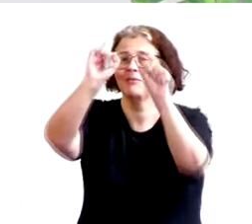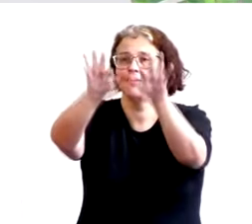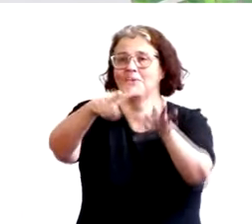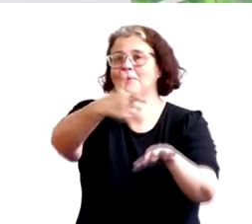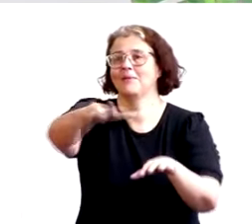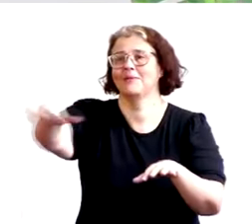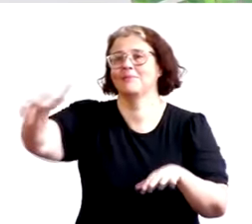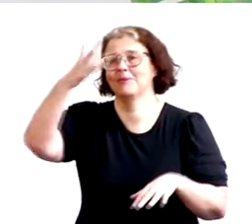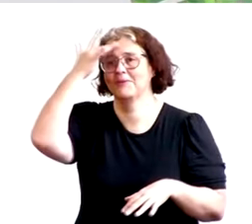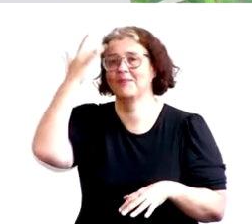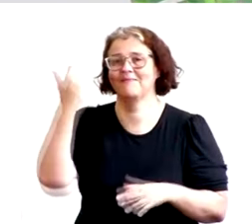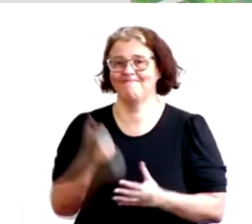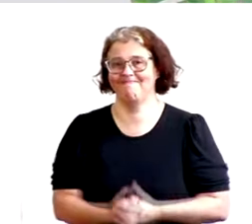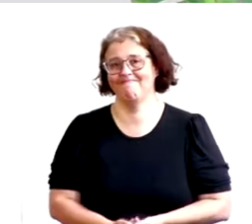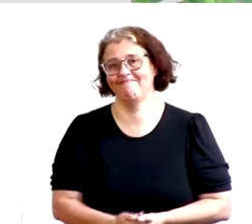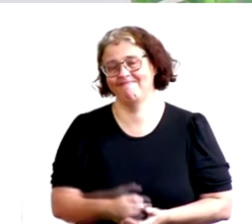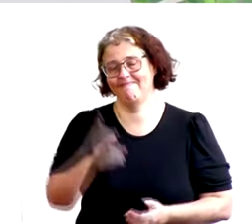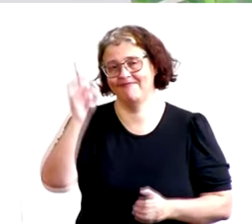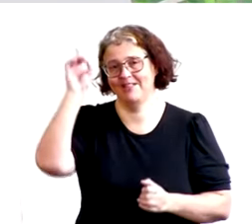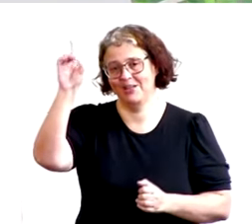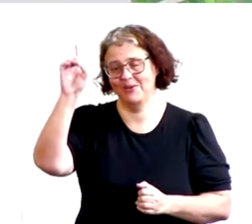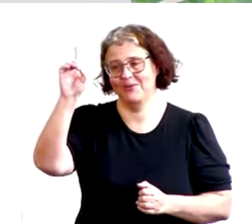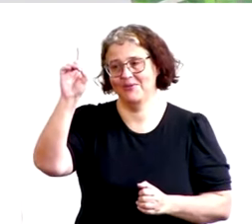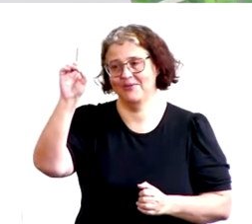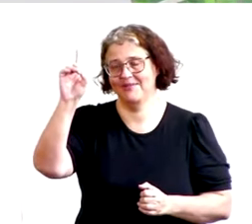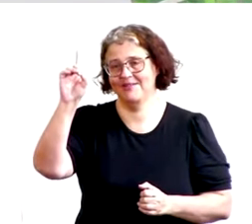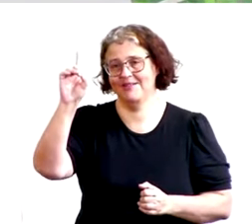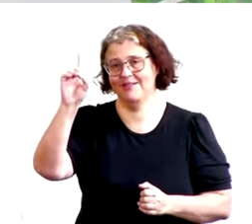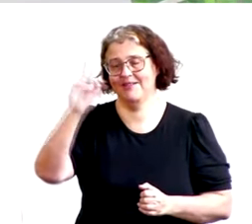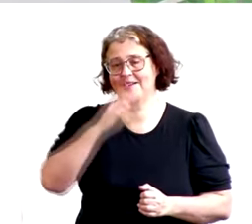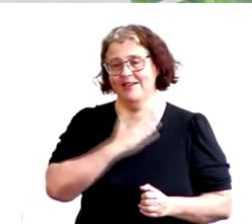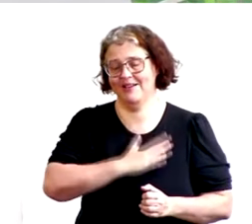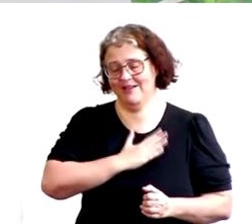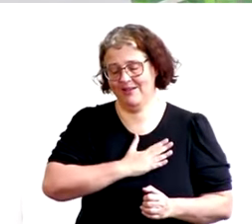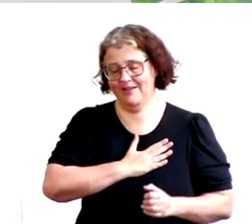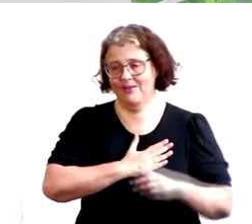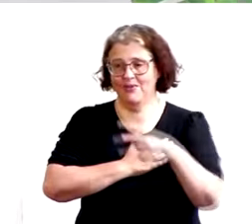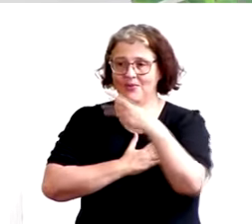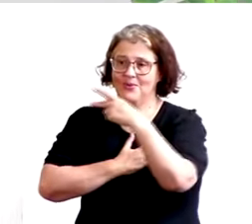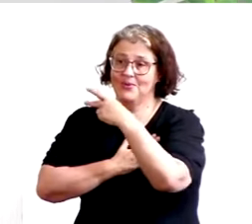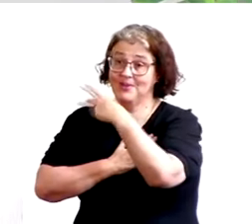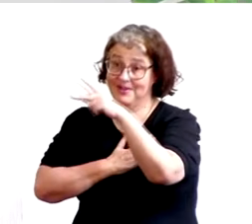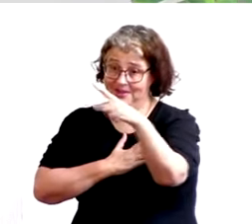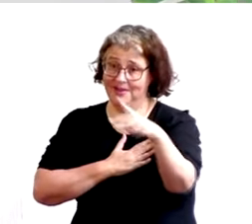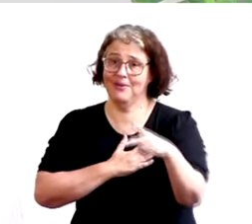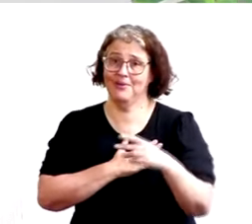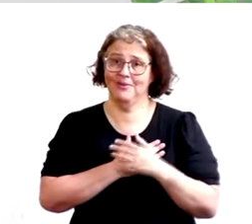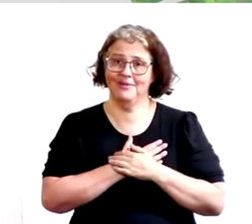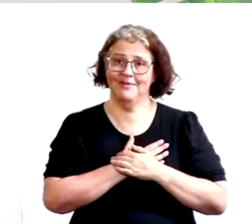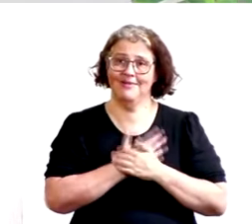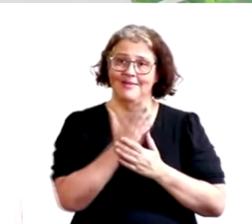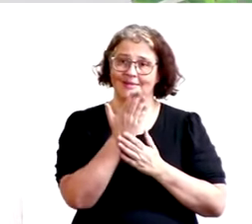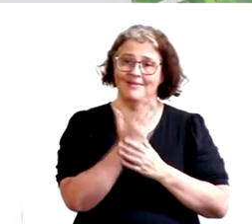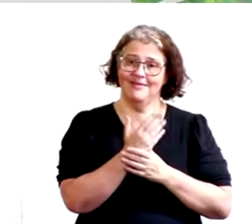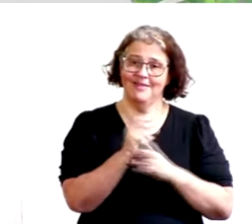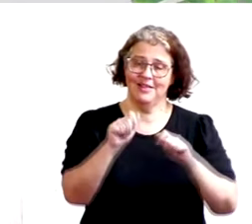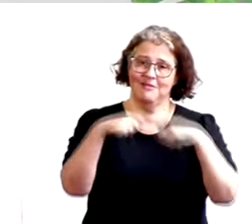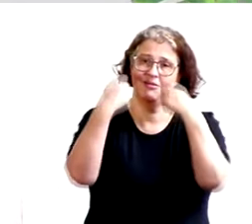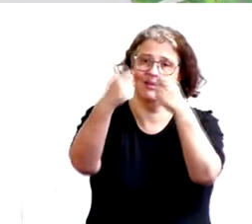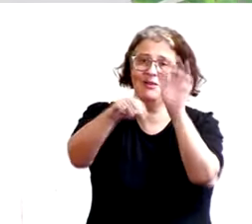pessoas que Deus alimente o seu coração que o Senhor Deus